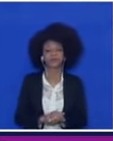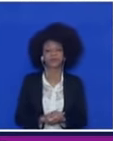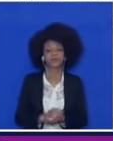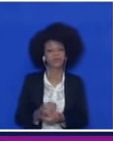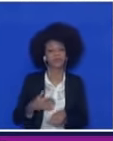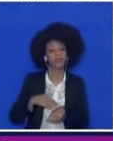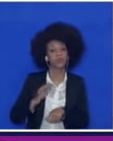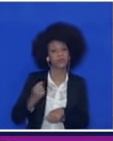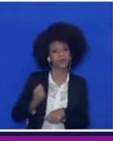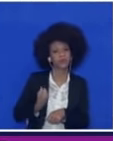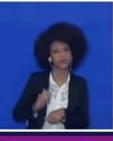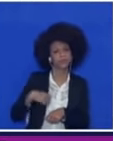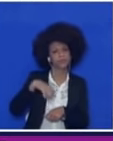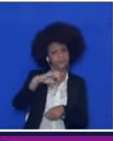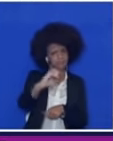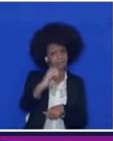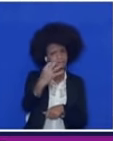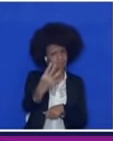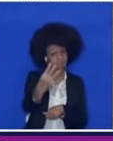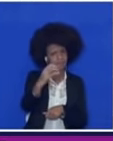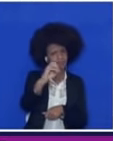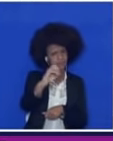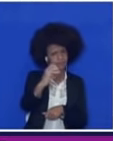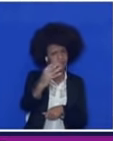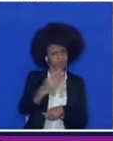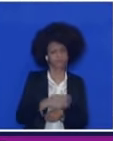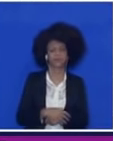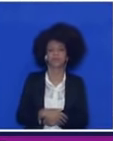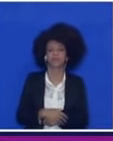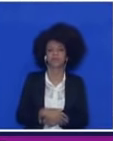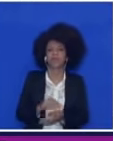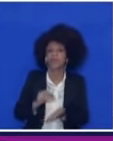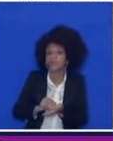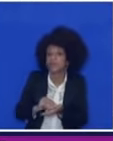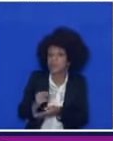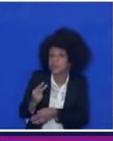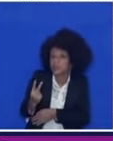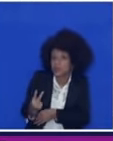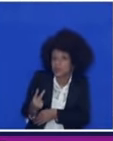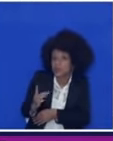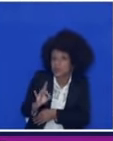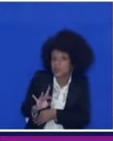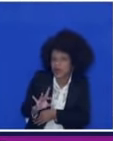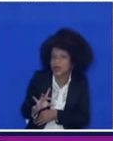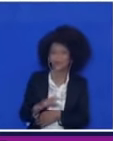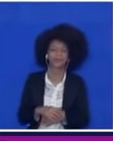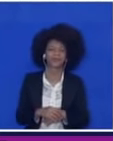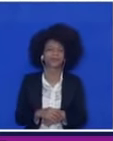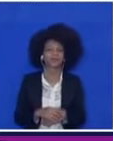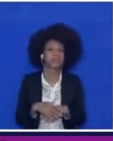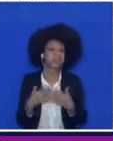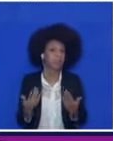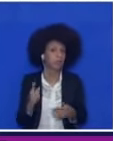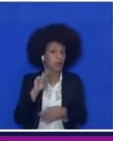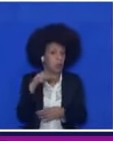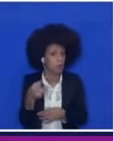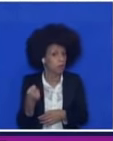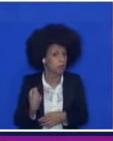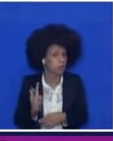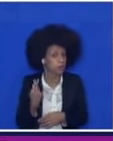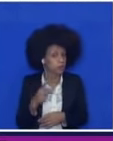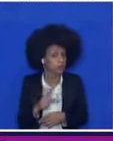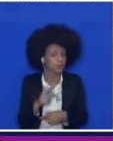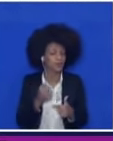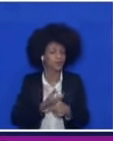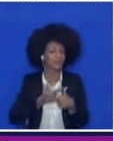chegando, mais uma bola sorteada, é 04, bola 04. Faltam 2 números, apenas 2 números. Quem sabe o próximo número é o